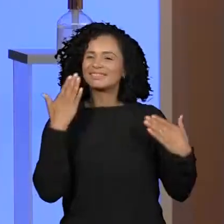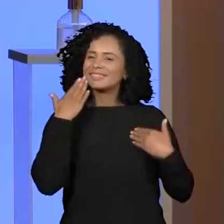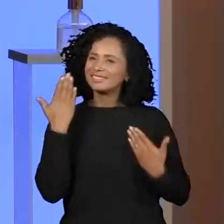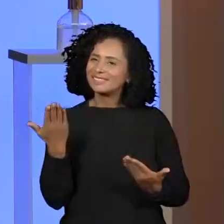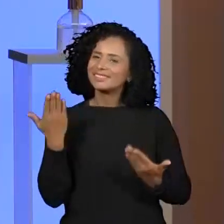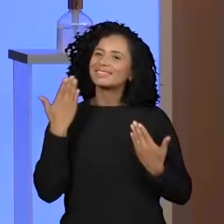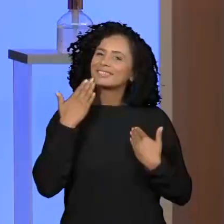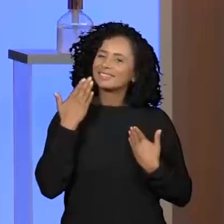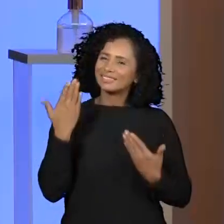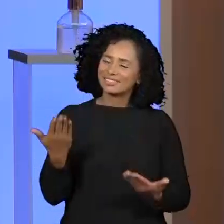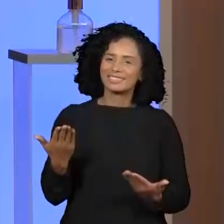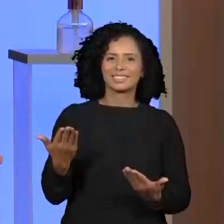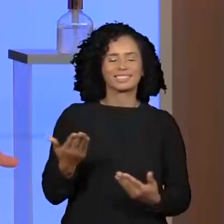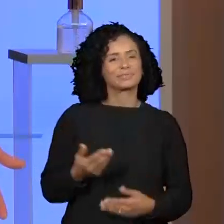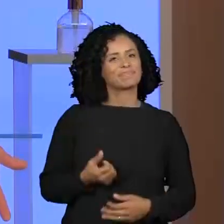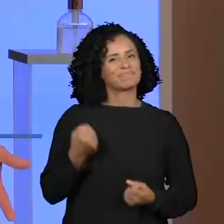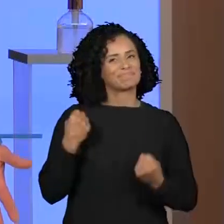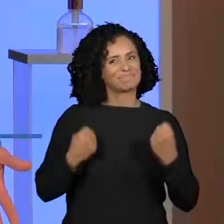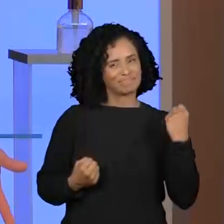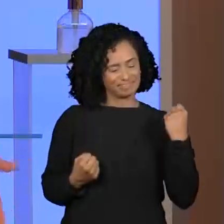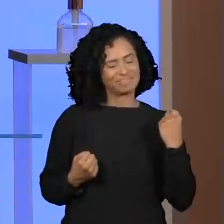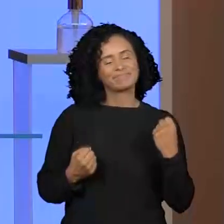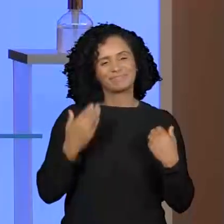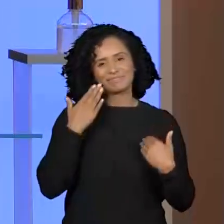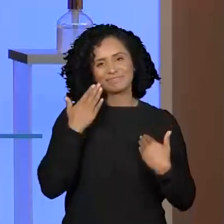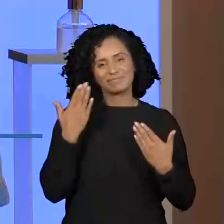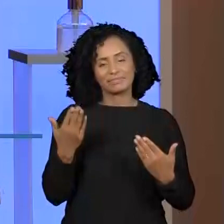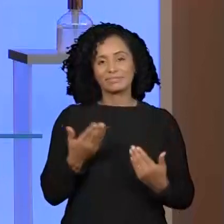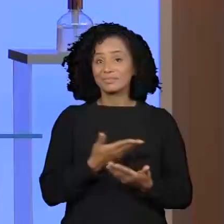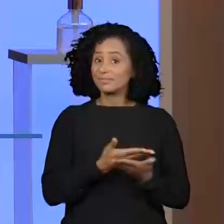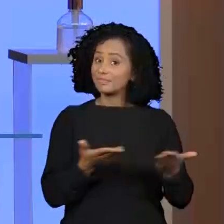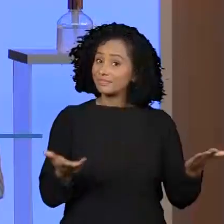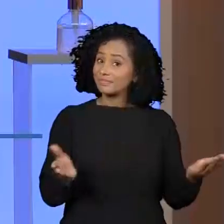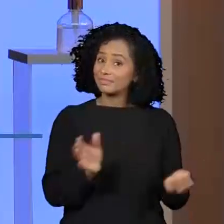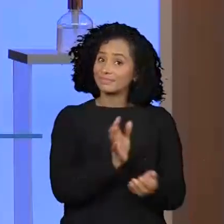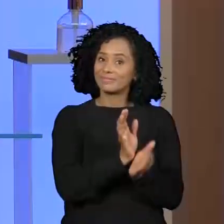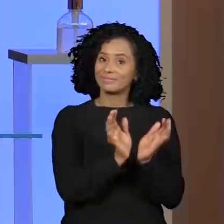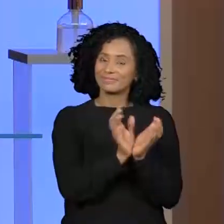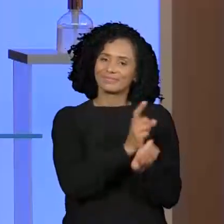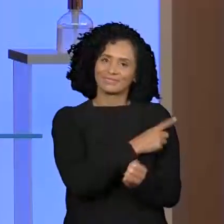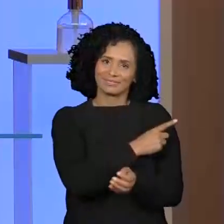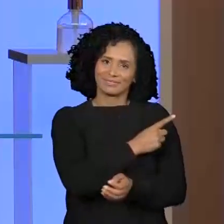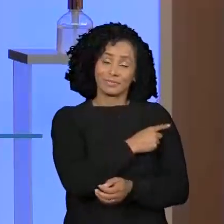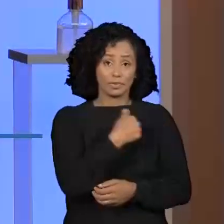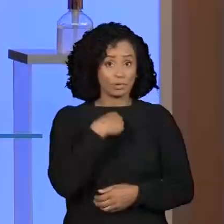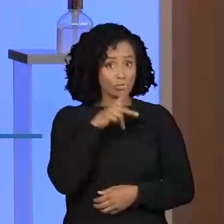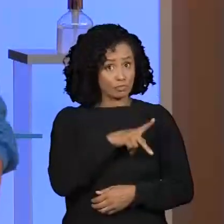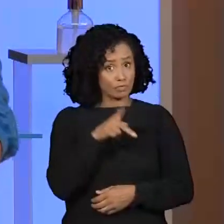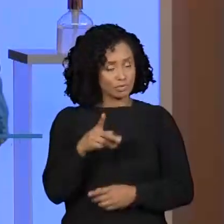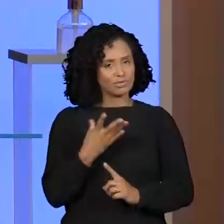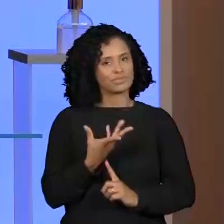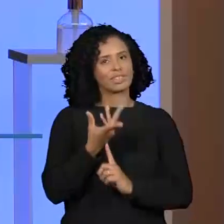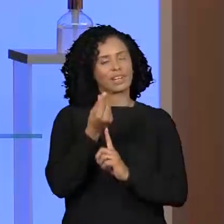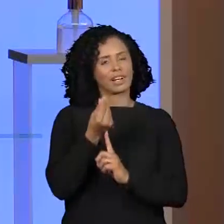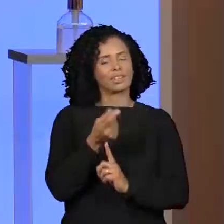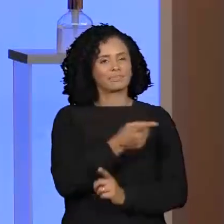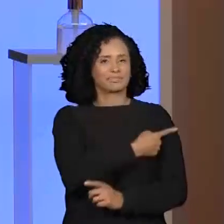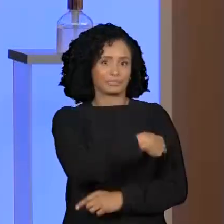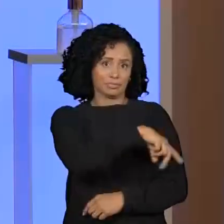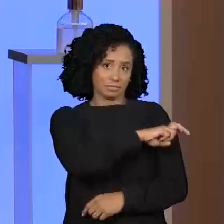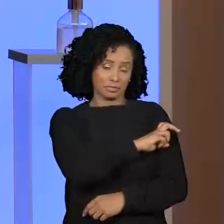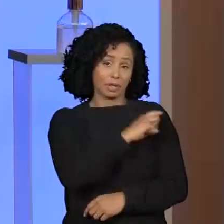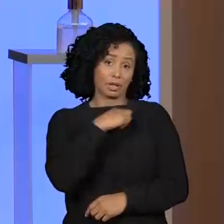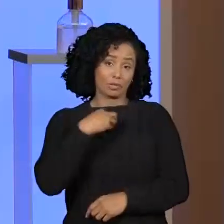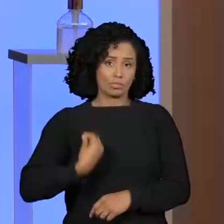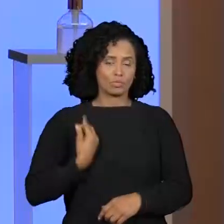professora. Obrigado pelo super. Fala, turminha, beleza? Sou Adriano Neves, professor de arte dos anos iniciais. Estou aqui para essa aula de